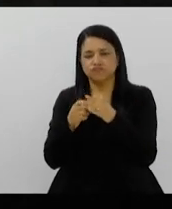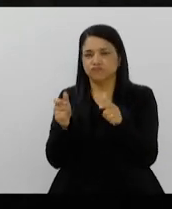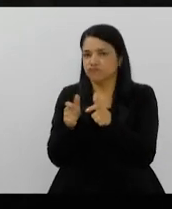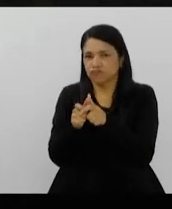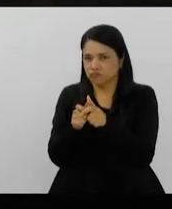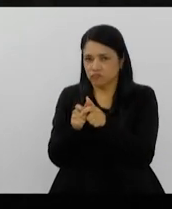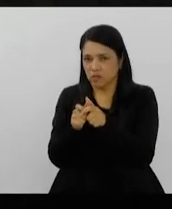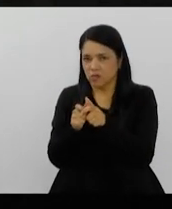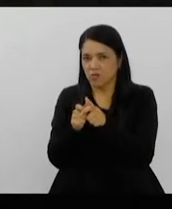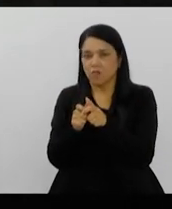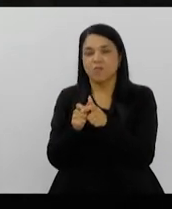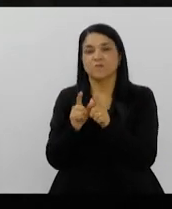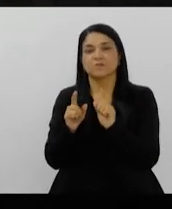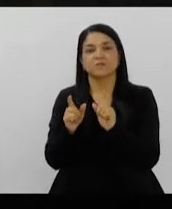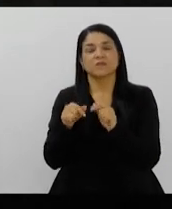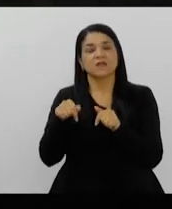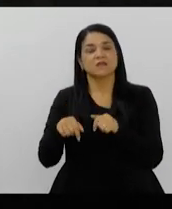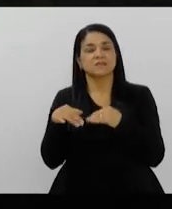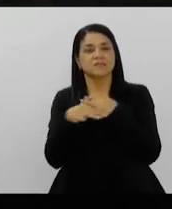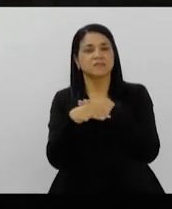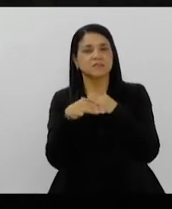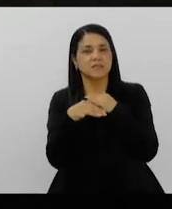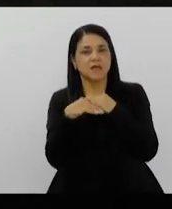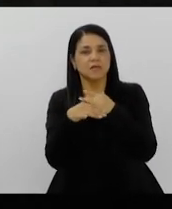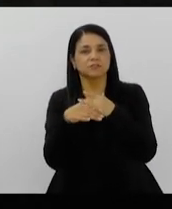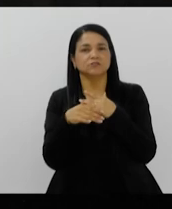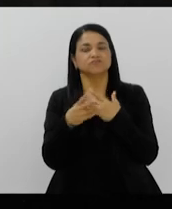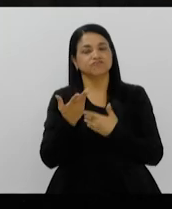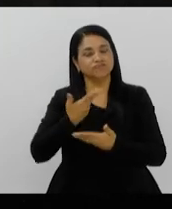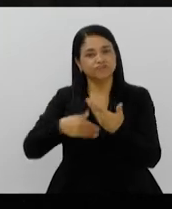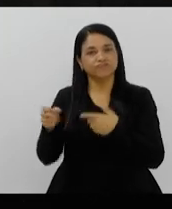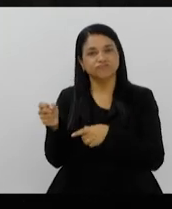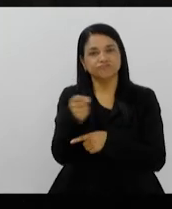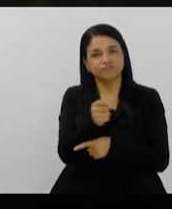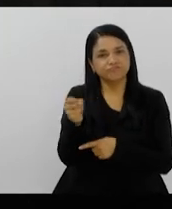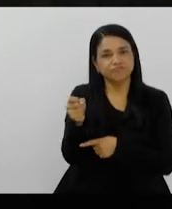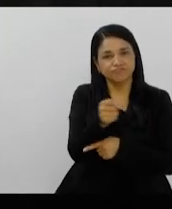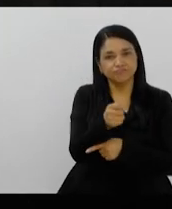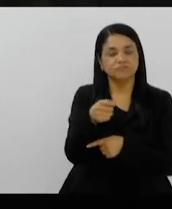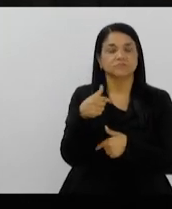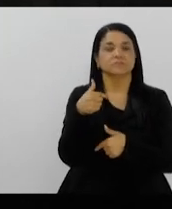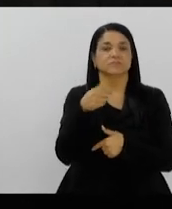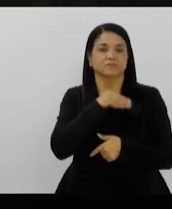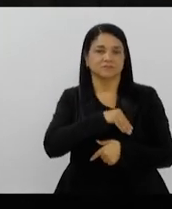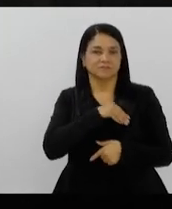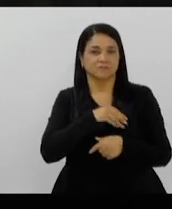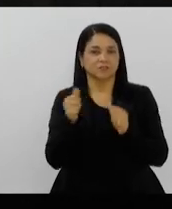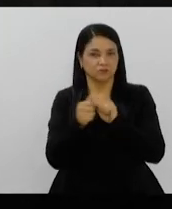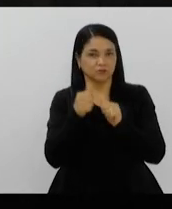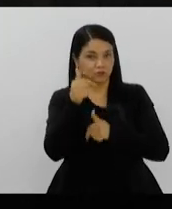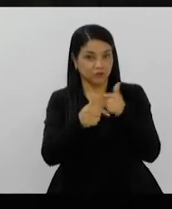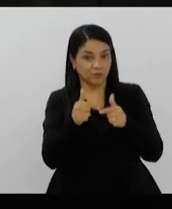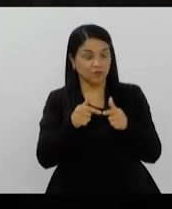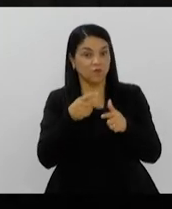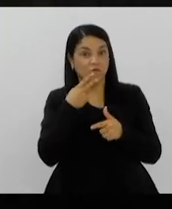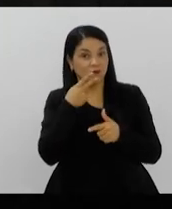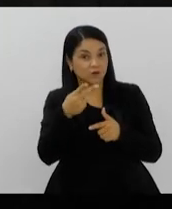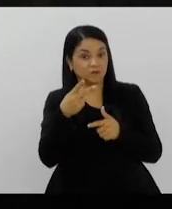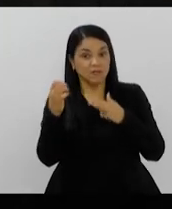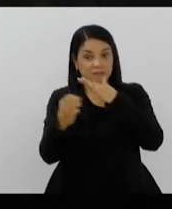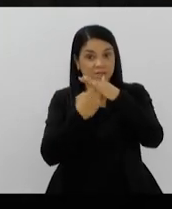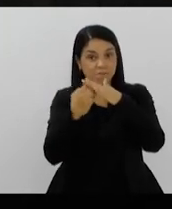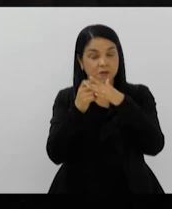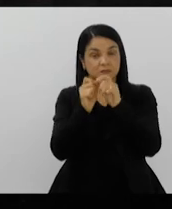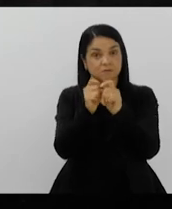médio empresário que está aqui nas cidades buscando gerar emprego e renda junto dos trabalhadores e trabalhadoras. Nós estamos dizendo do que está disponível